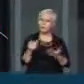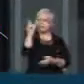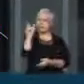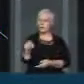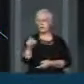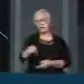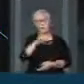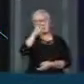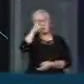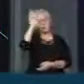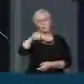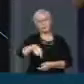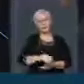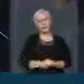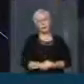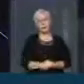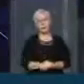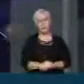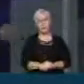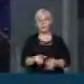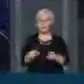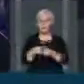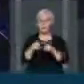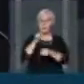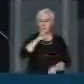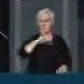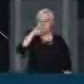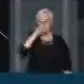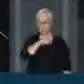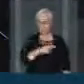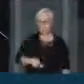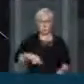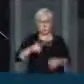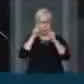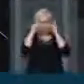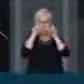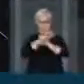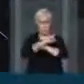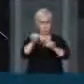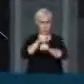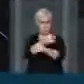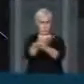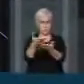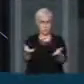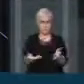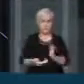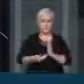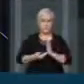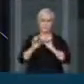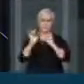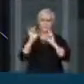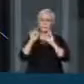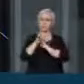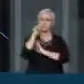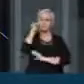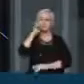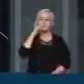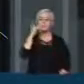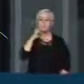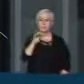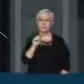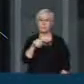personagens principais? E, senhor presidente, chama a atenção da casa, especialmente da deputada